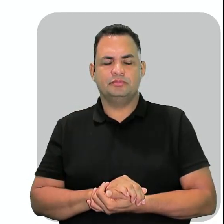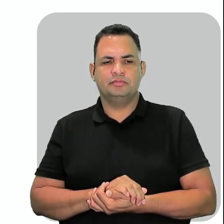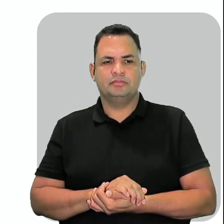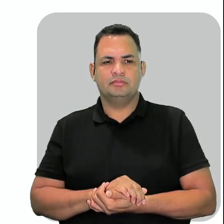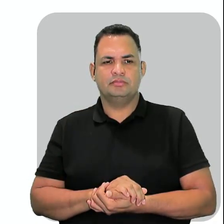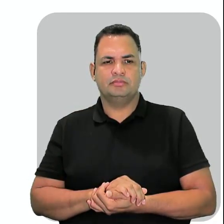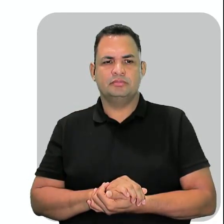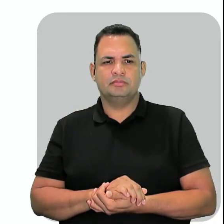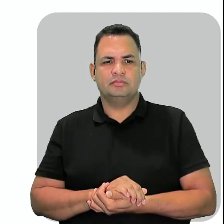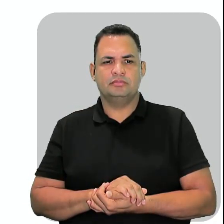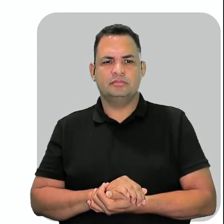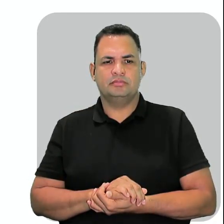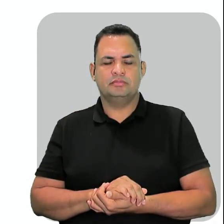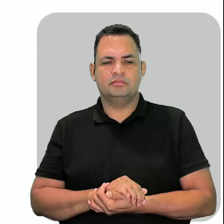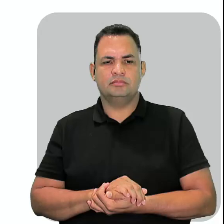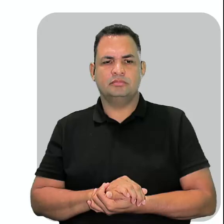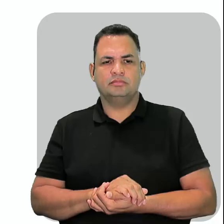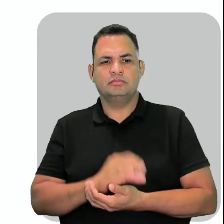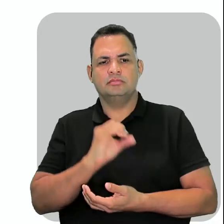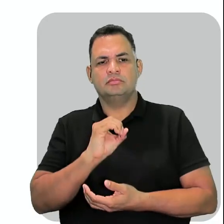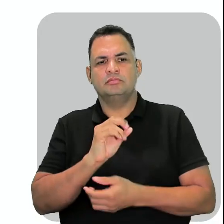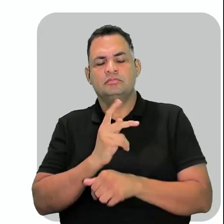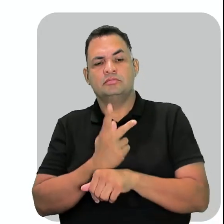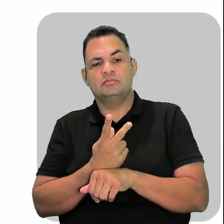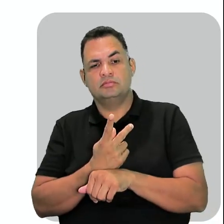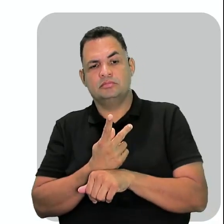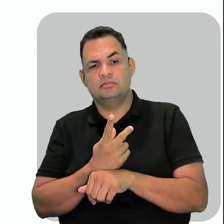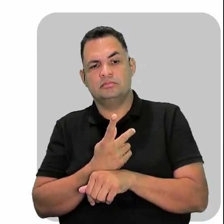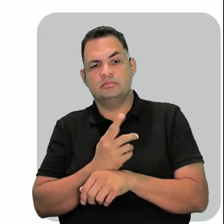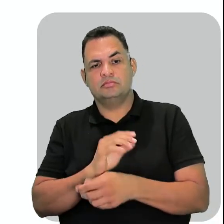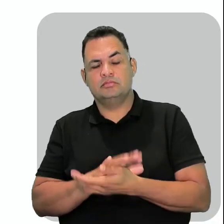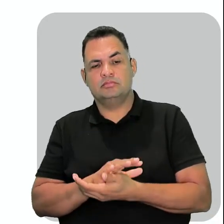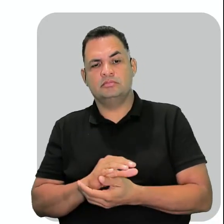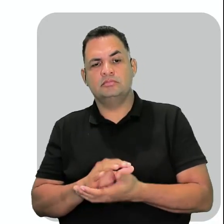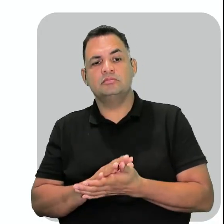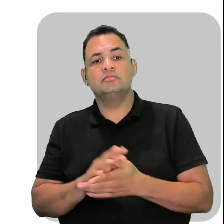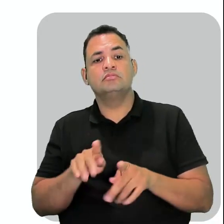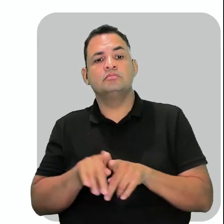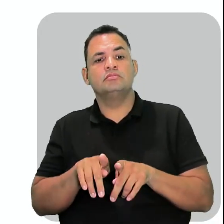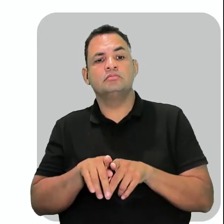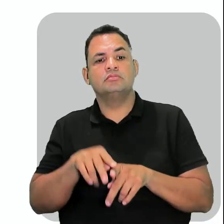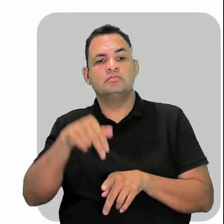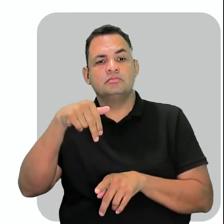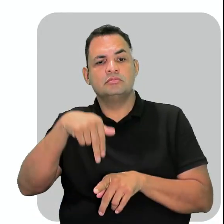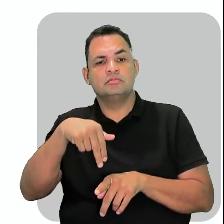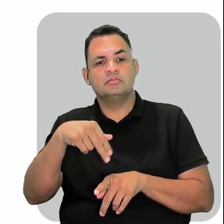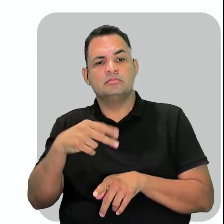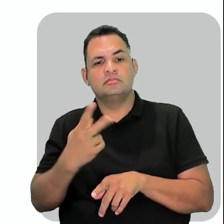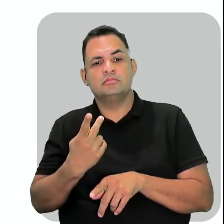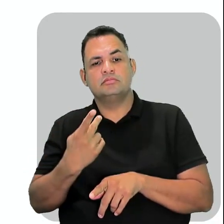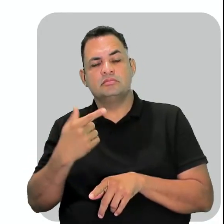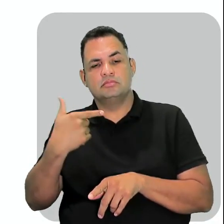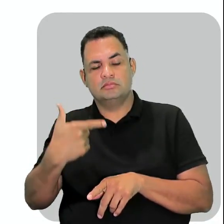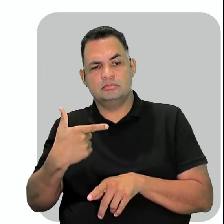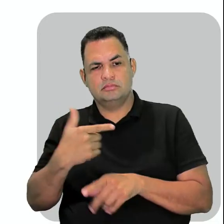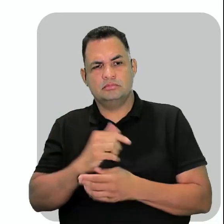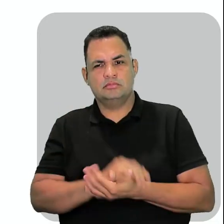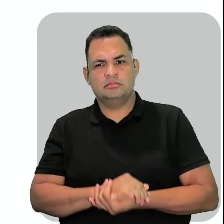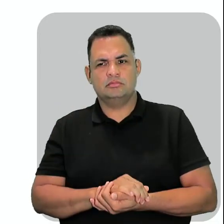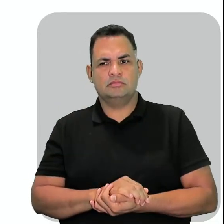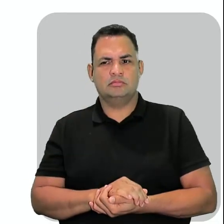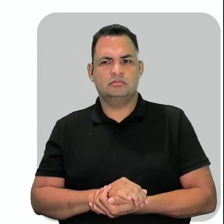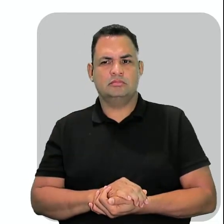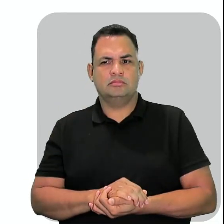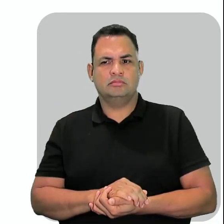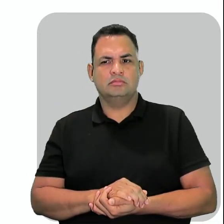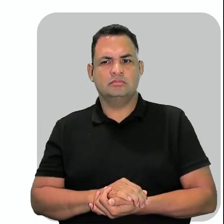aromática, onde tem a ligação com uma hidroxila e aqui, ó, uma amina.